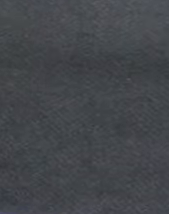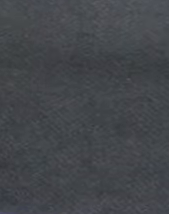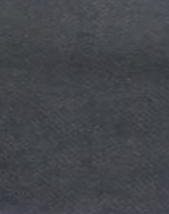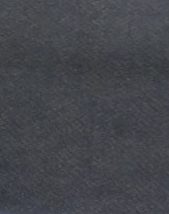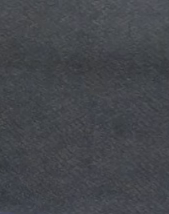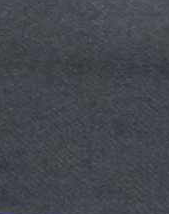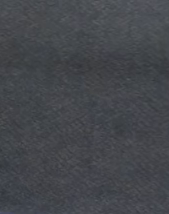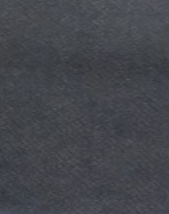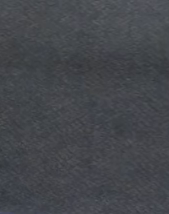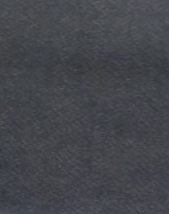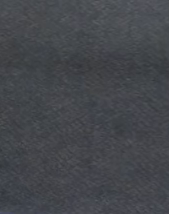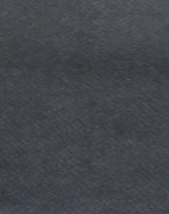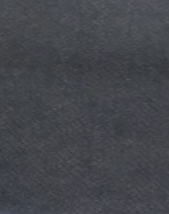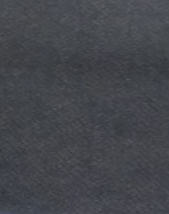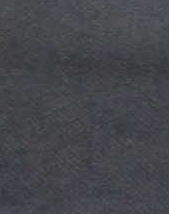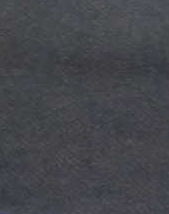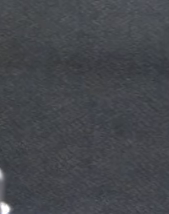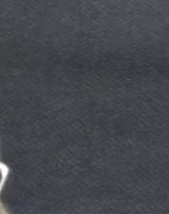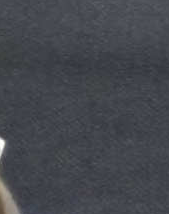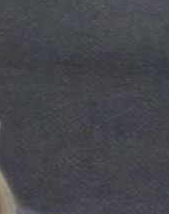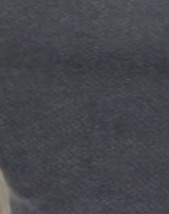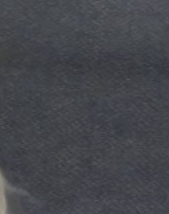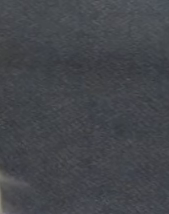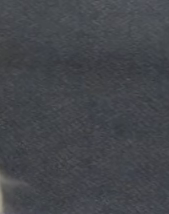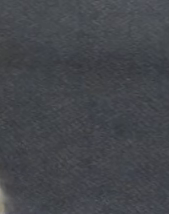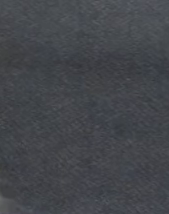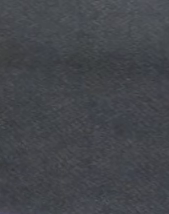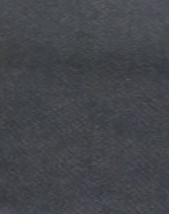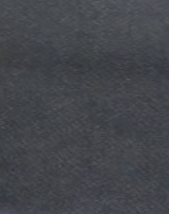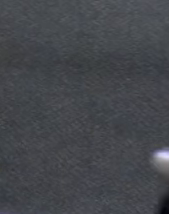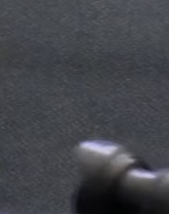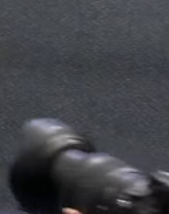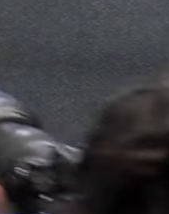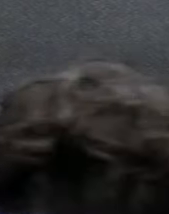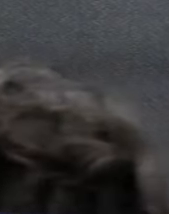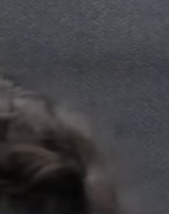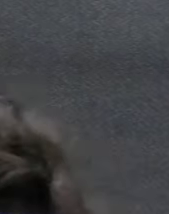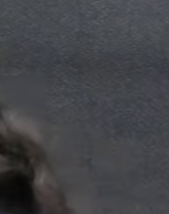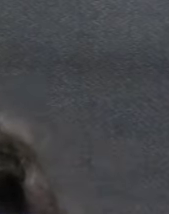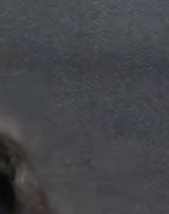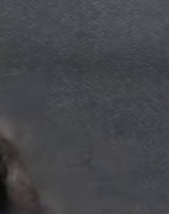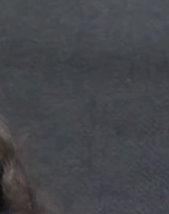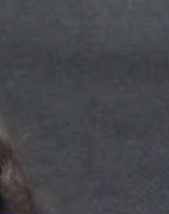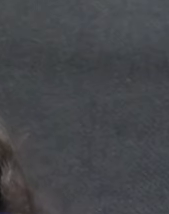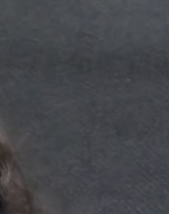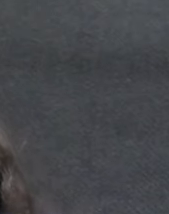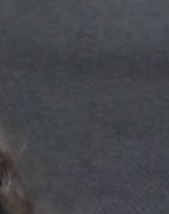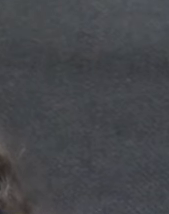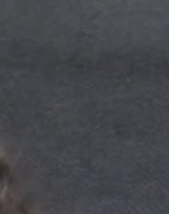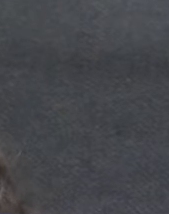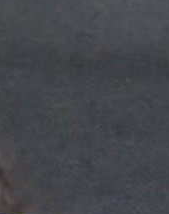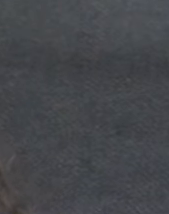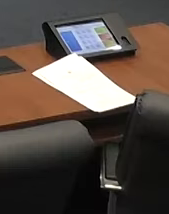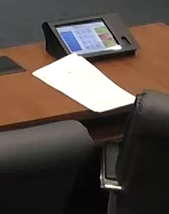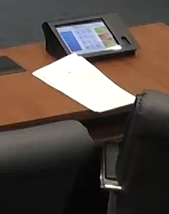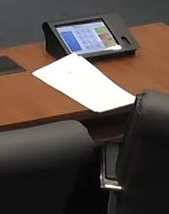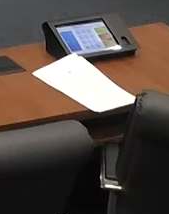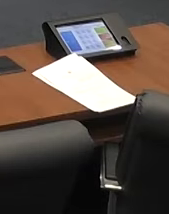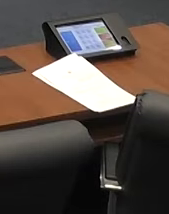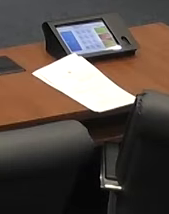contribuir com aprimoramento do projeto mas eu vou apresentar Aliás já apresentei hoje um pedido de